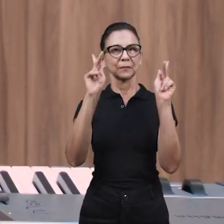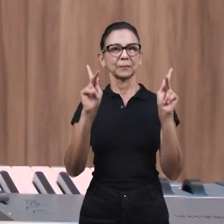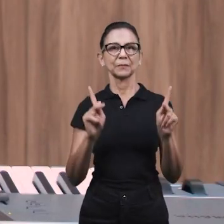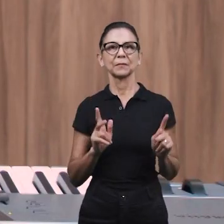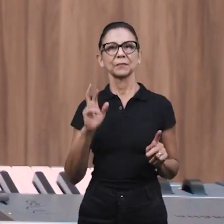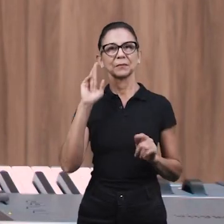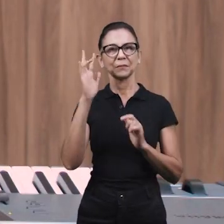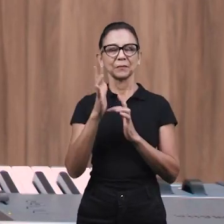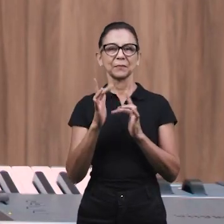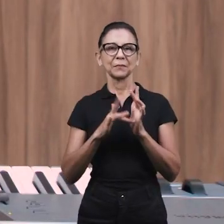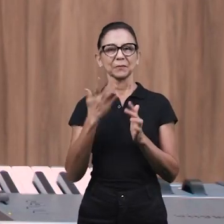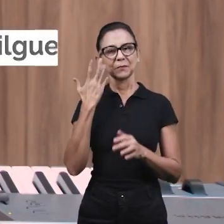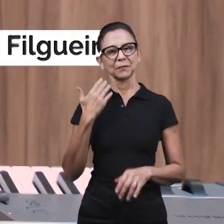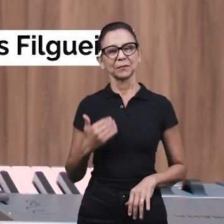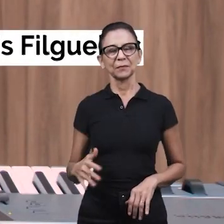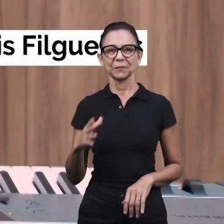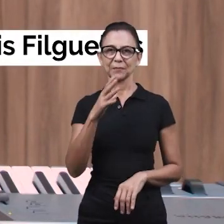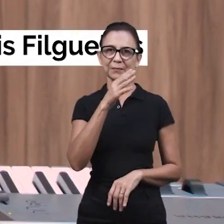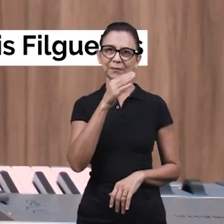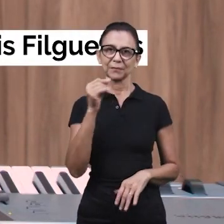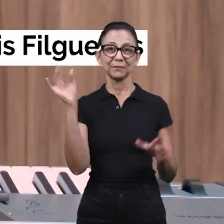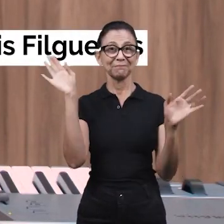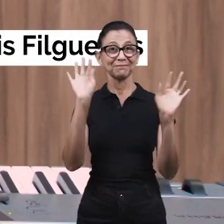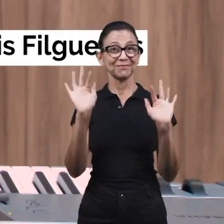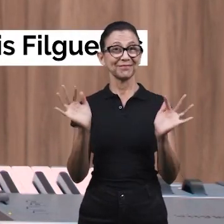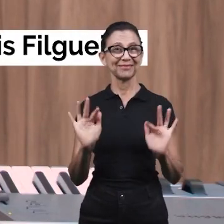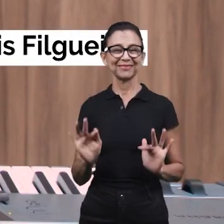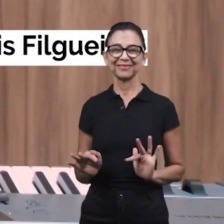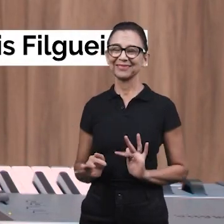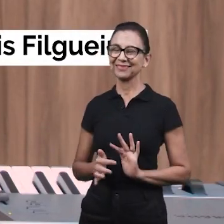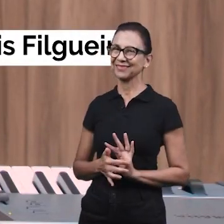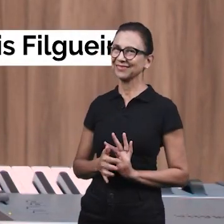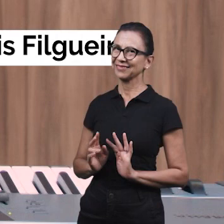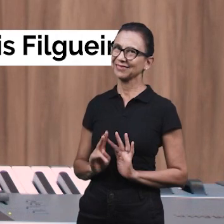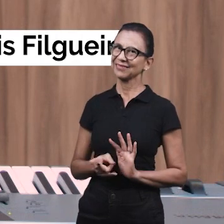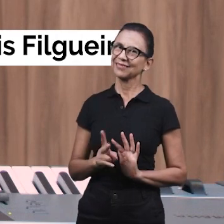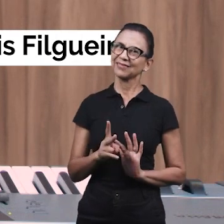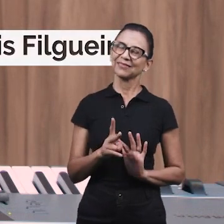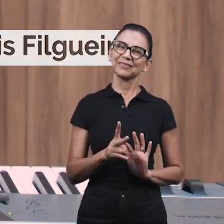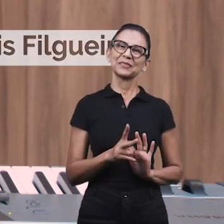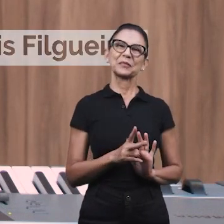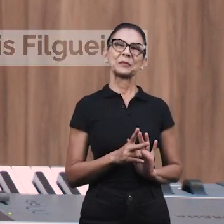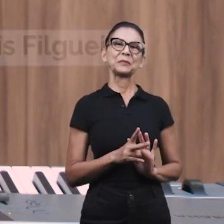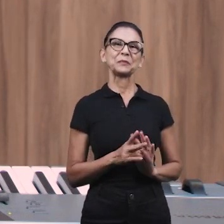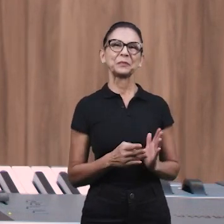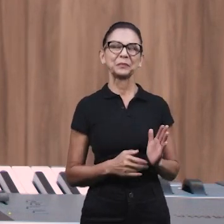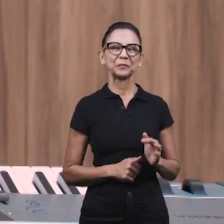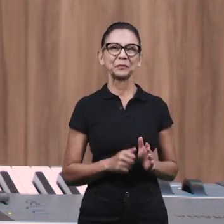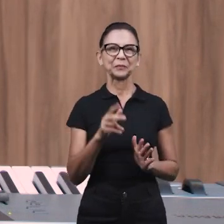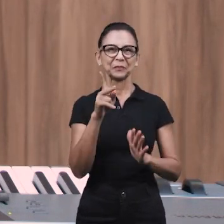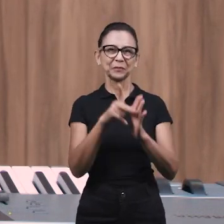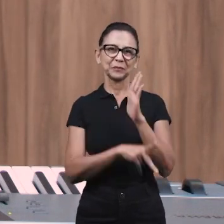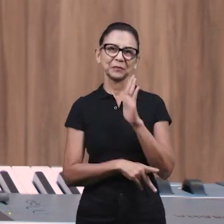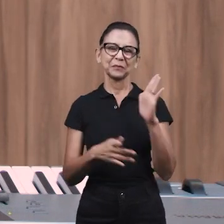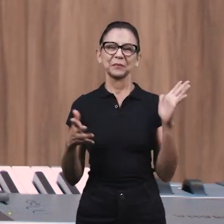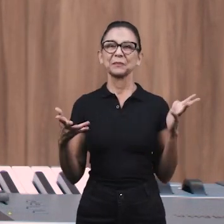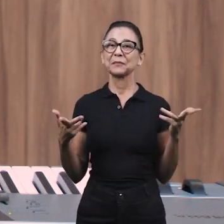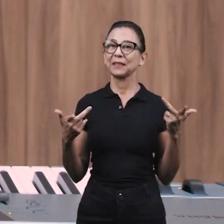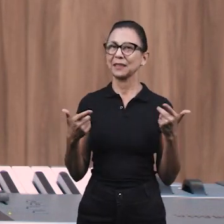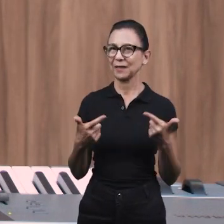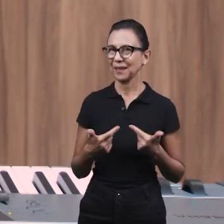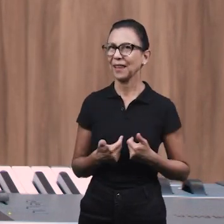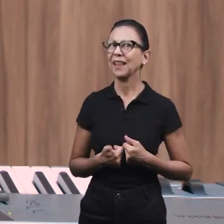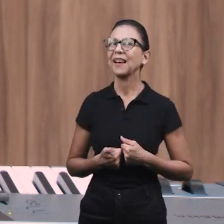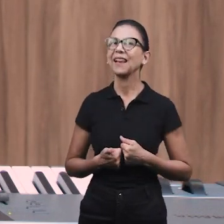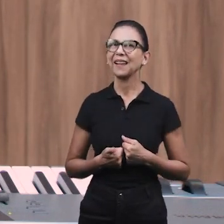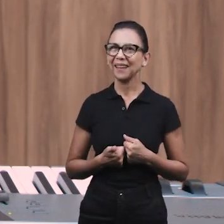A paz do Senhor, crianças e adolescentes, estamos muito felizes de dar prosseguimento a esse projeto tão